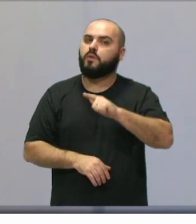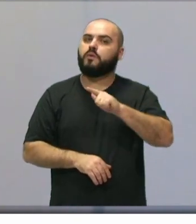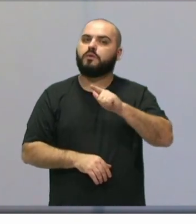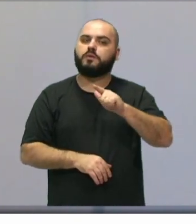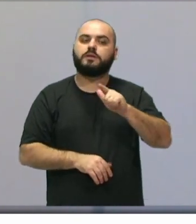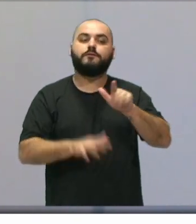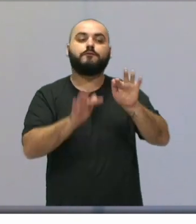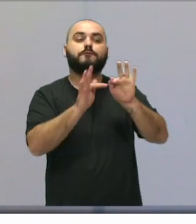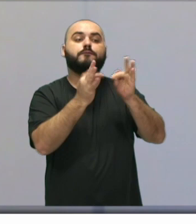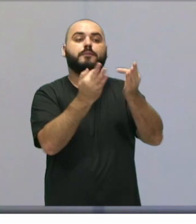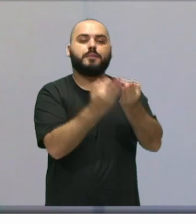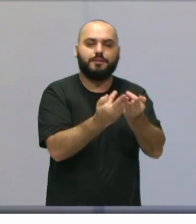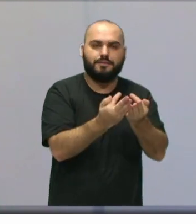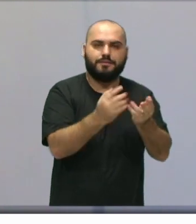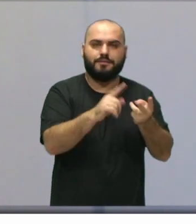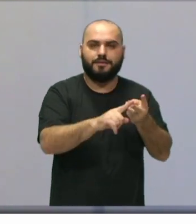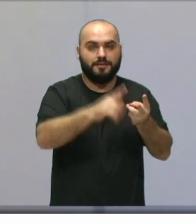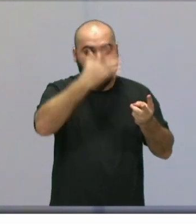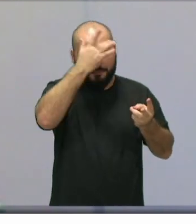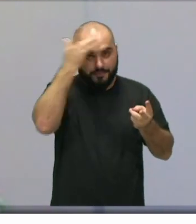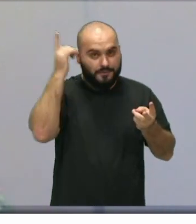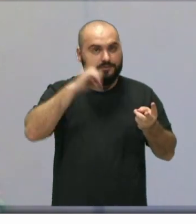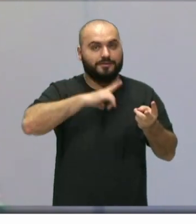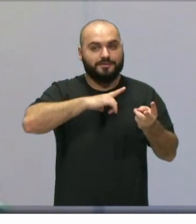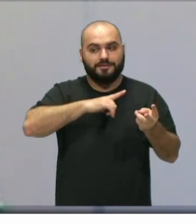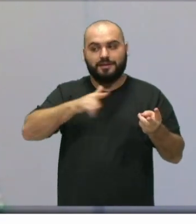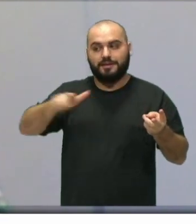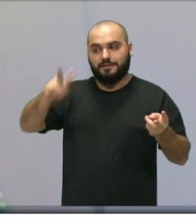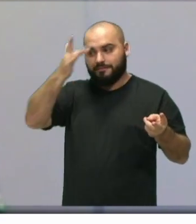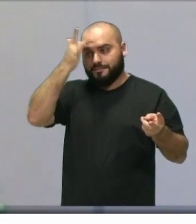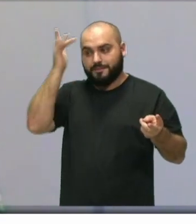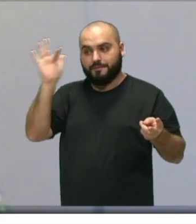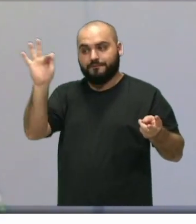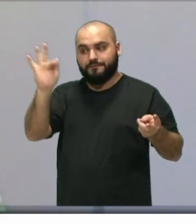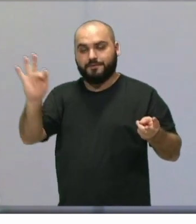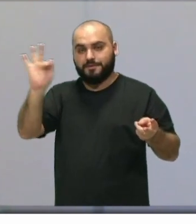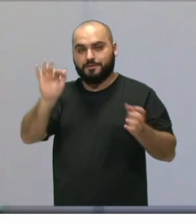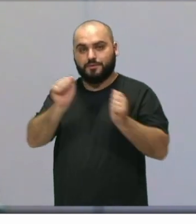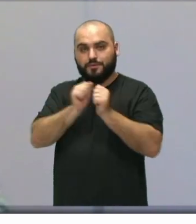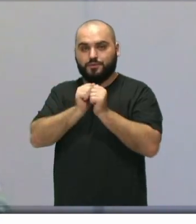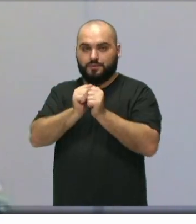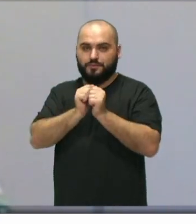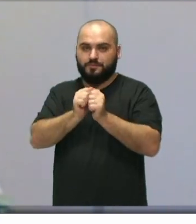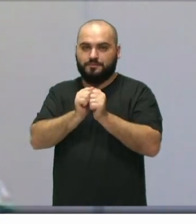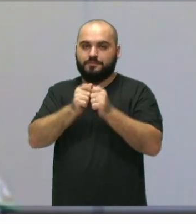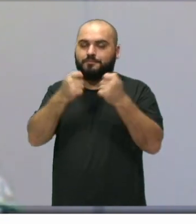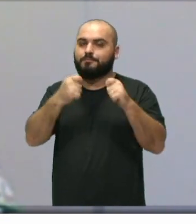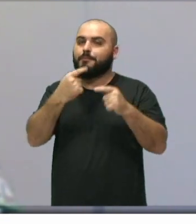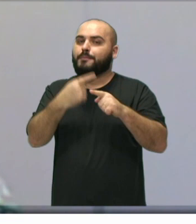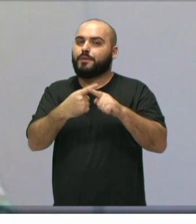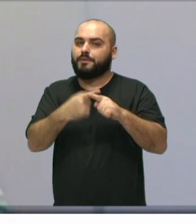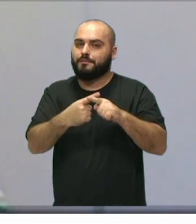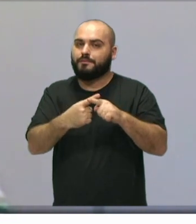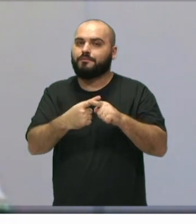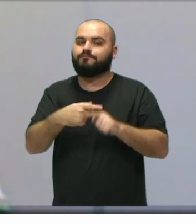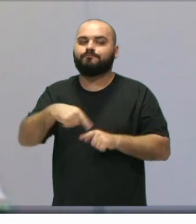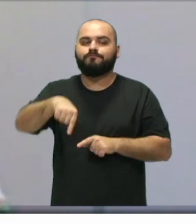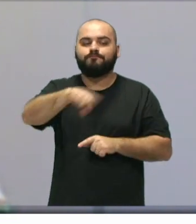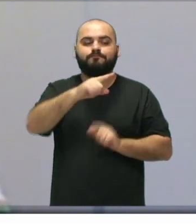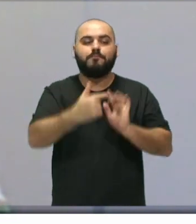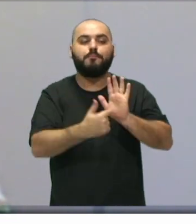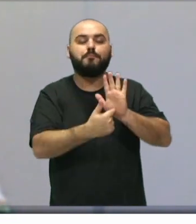as famílias e as pessoas que convivem com esta população de mulheres. Porque a gente fazendo com que os